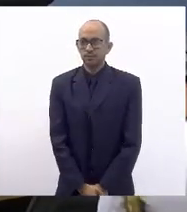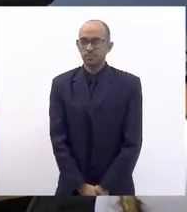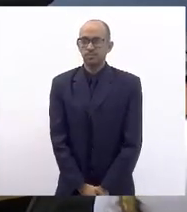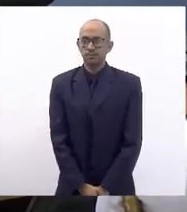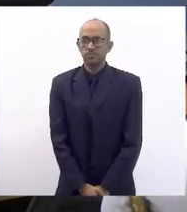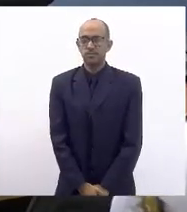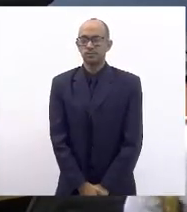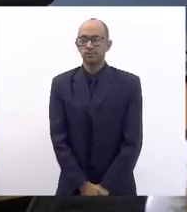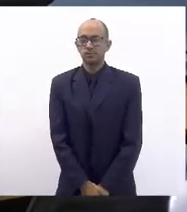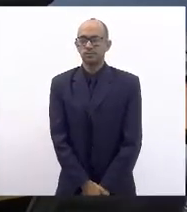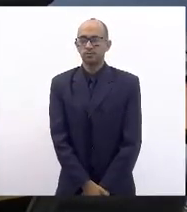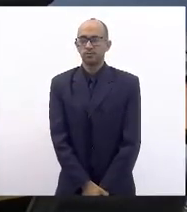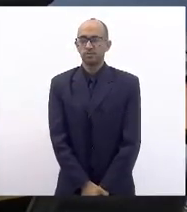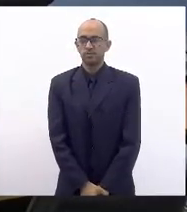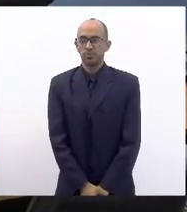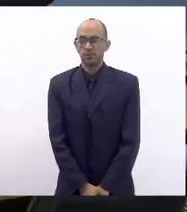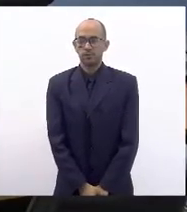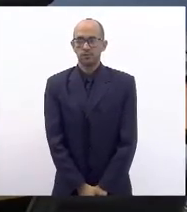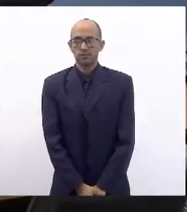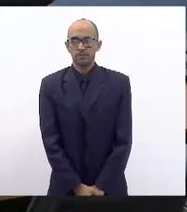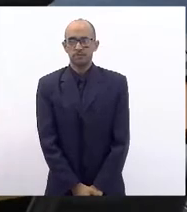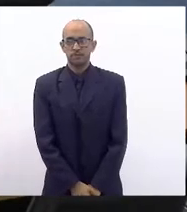E aí